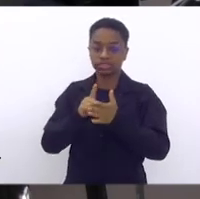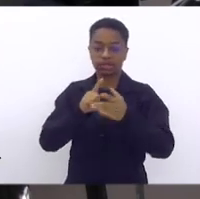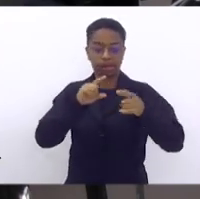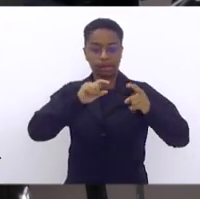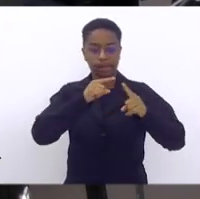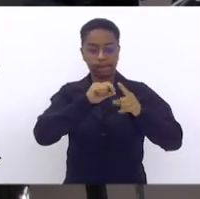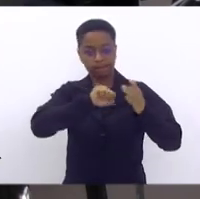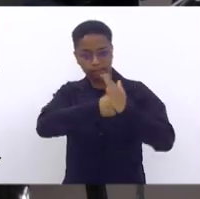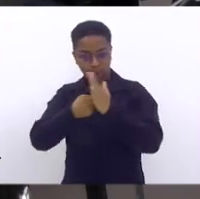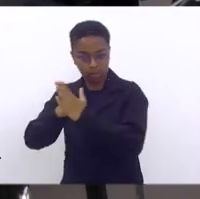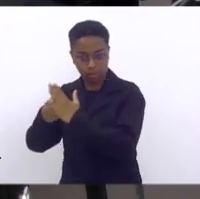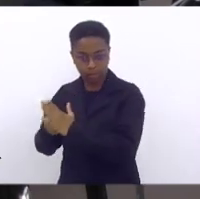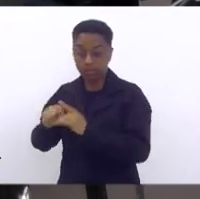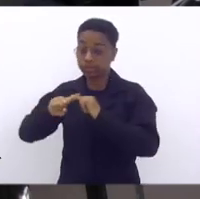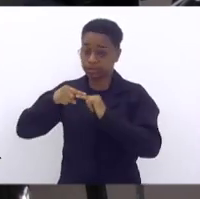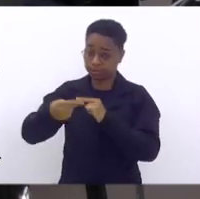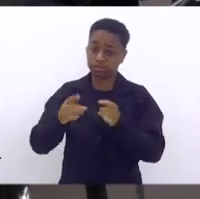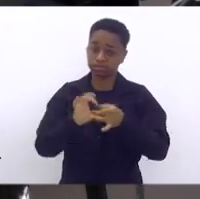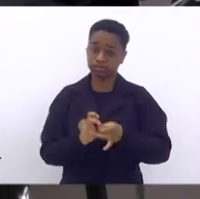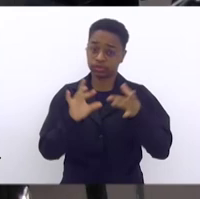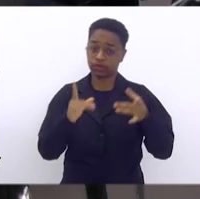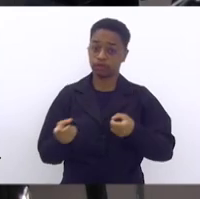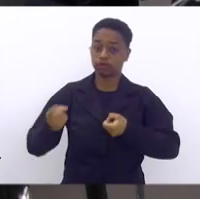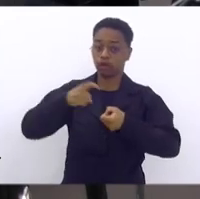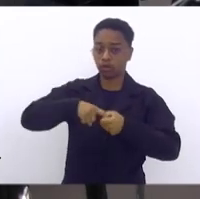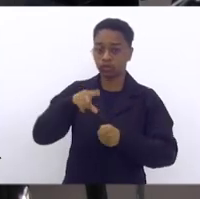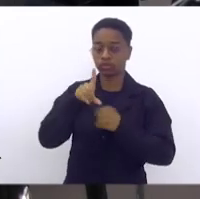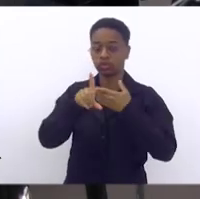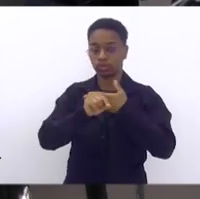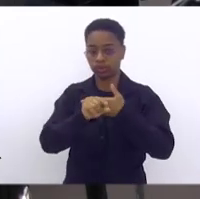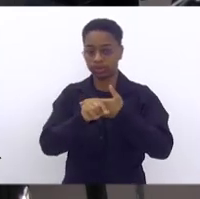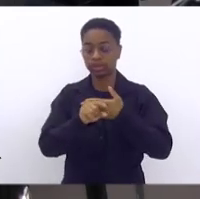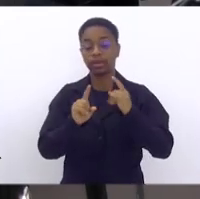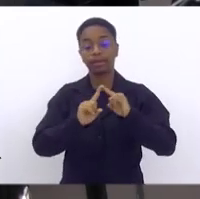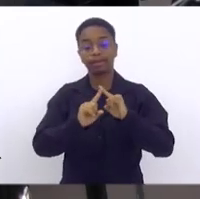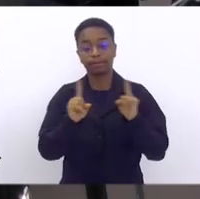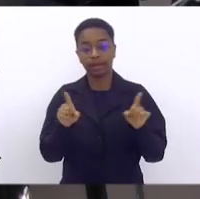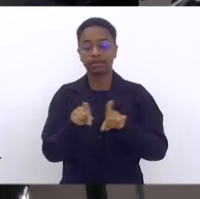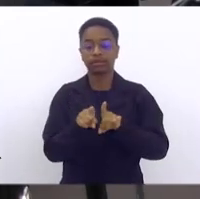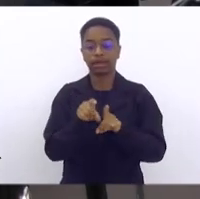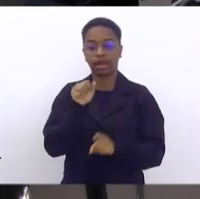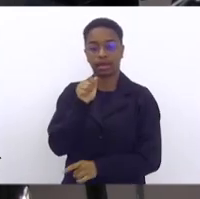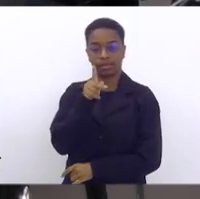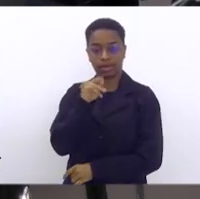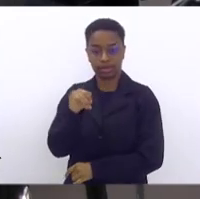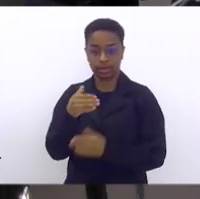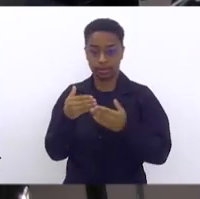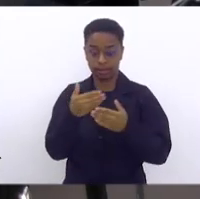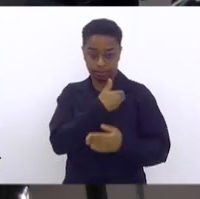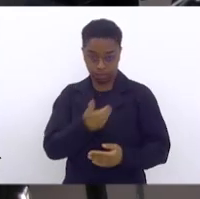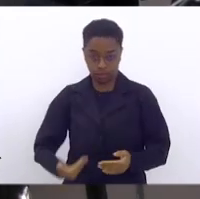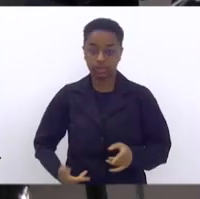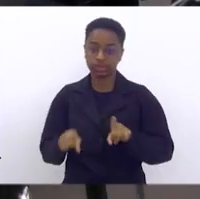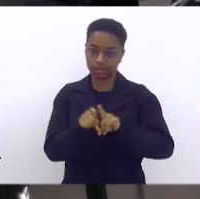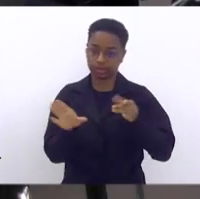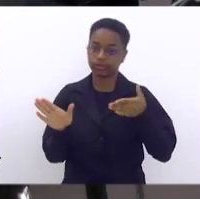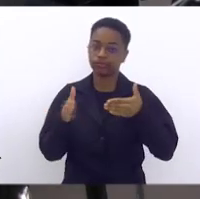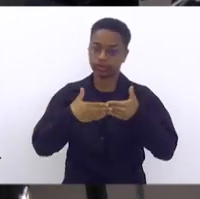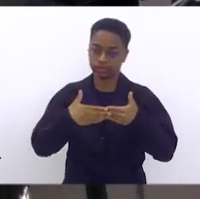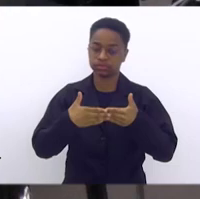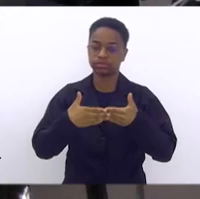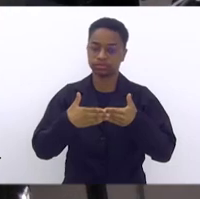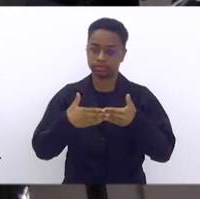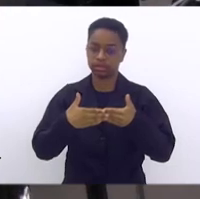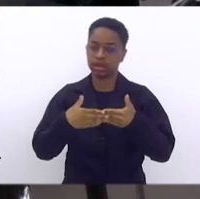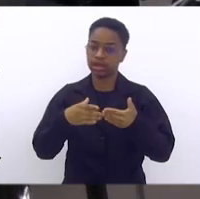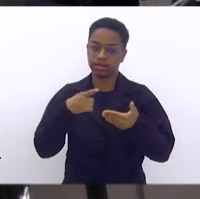realocadas, foram, né, permitiram a sua volta ao Twitter, e a API pública também foi fechada, né? Foi aí um conjunto,